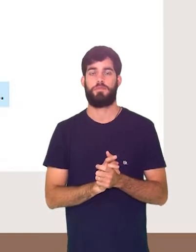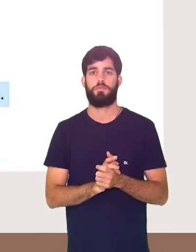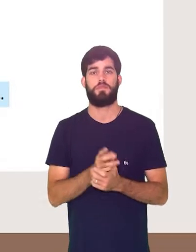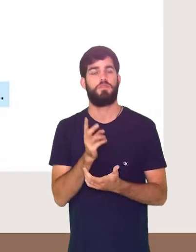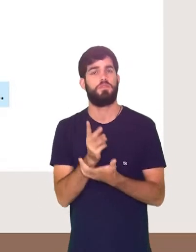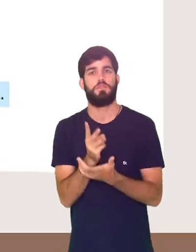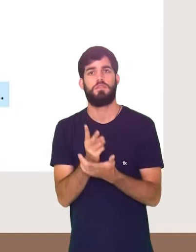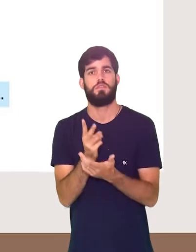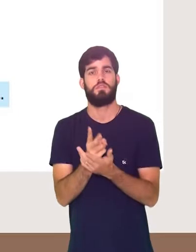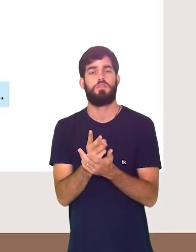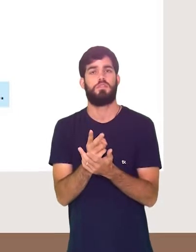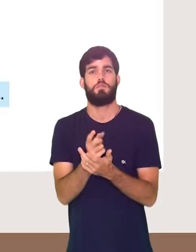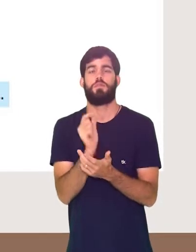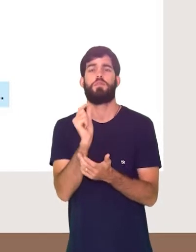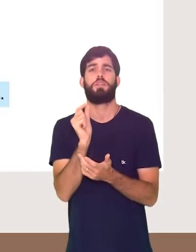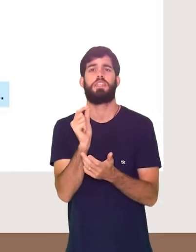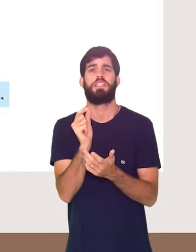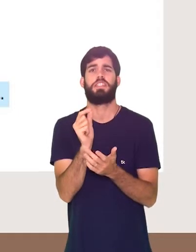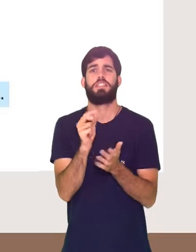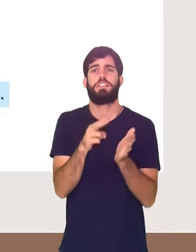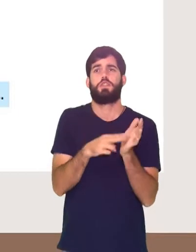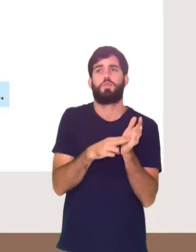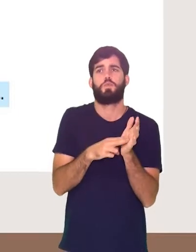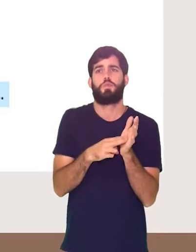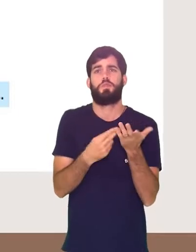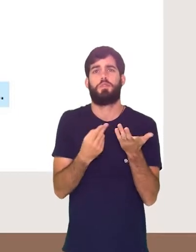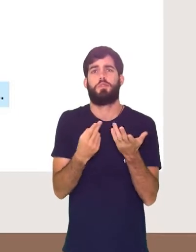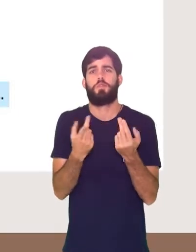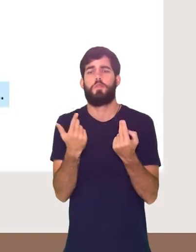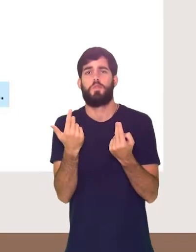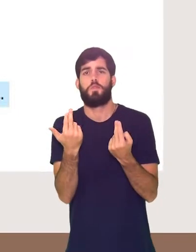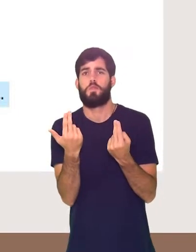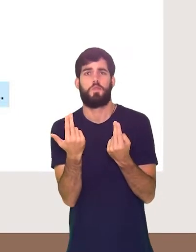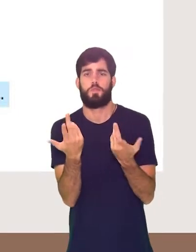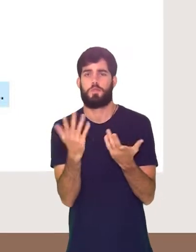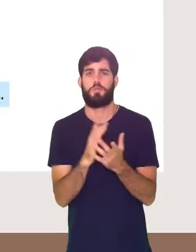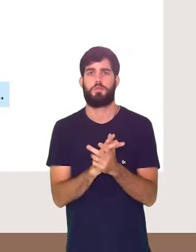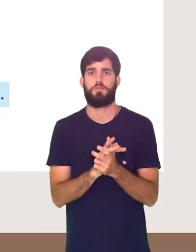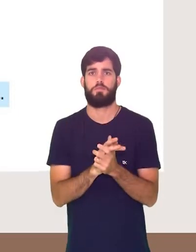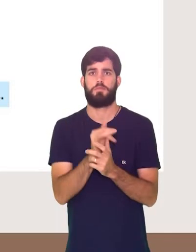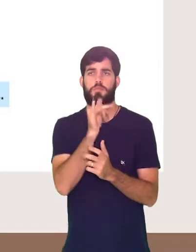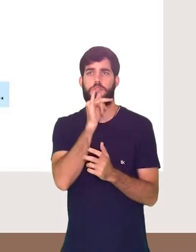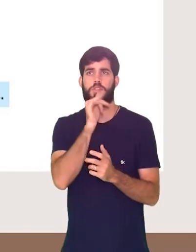é sempre igual à própria carga. Então, vamos supor que você encontre K+,